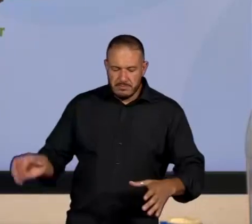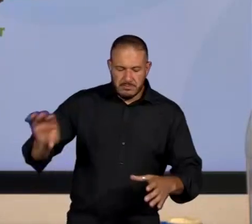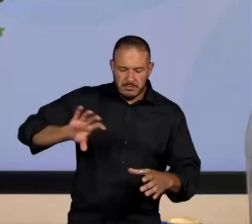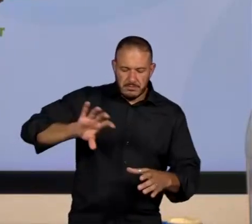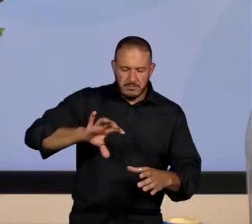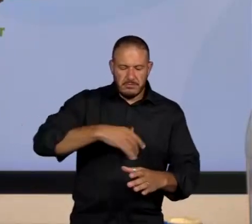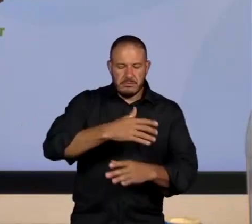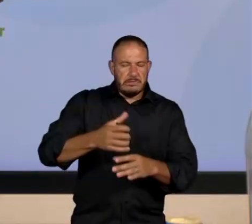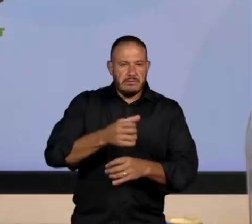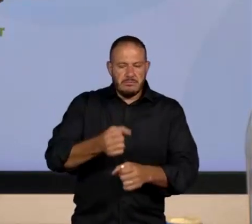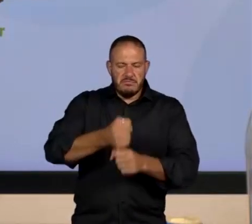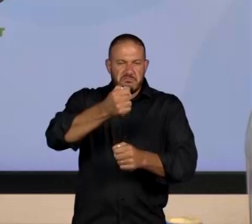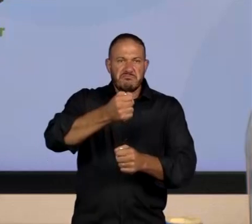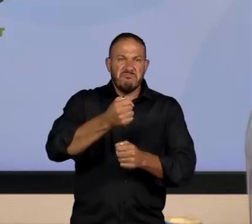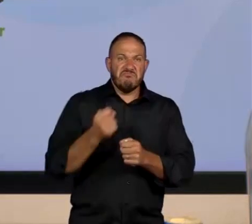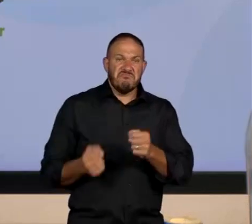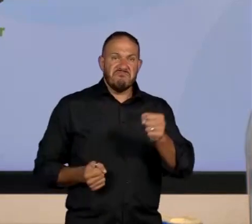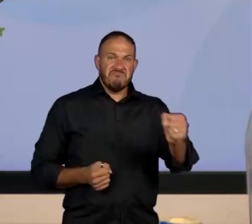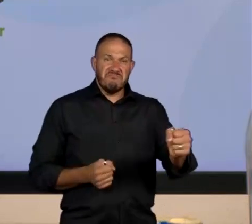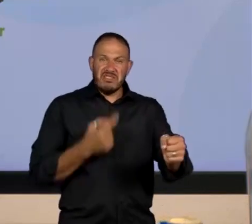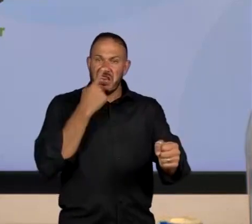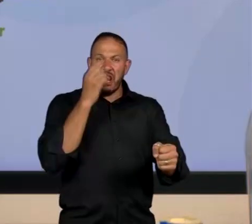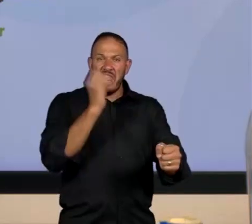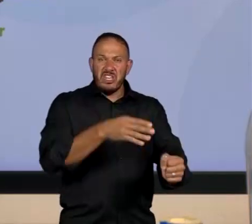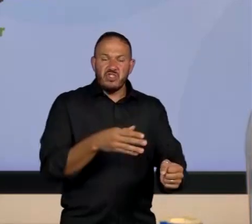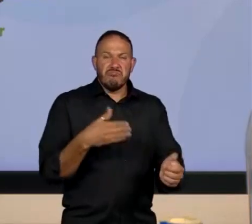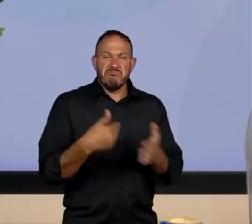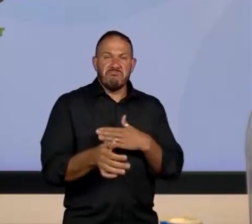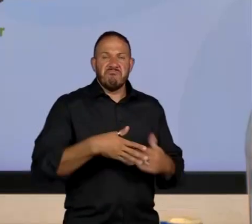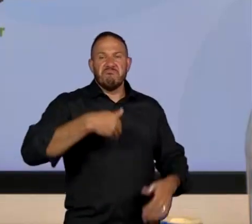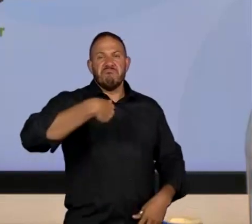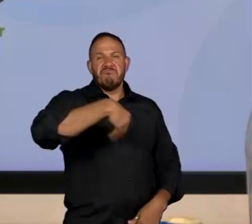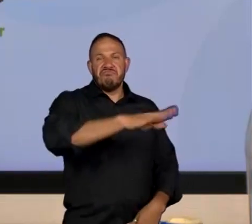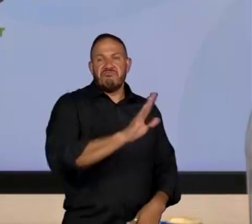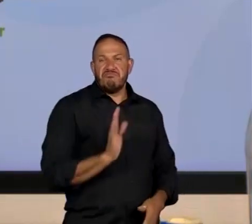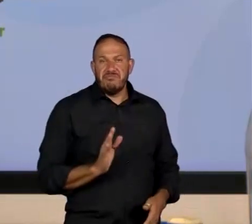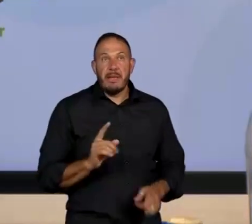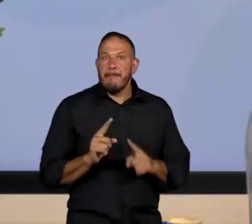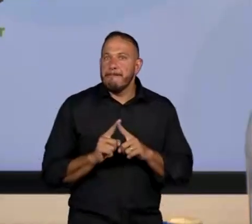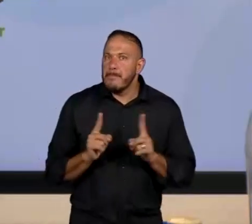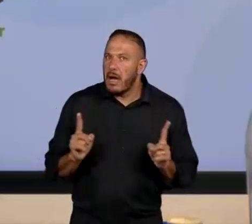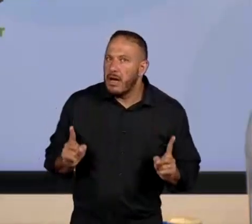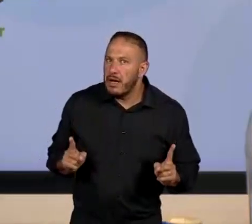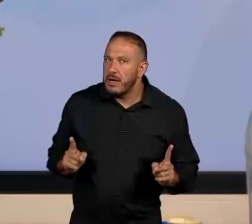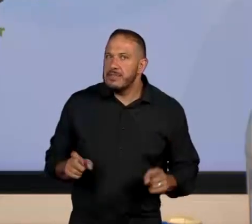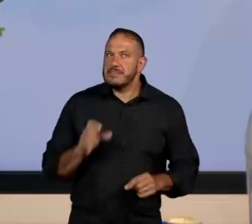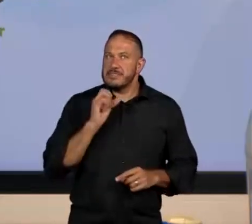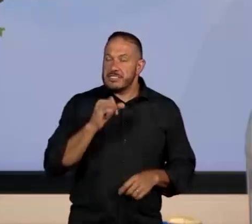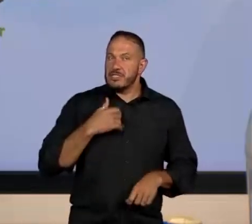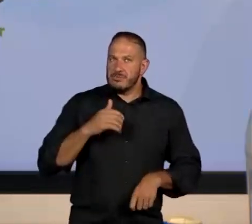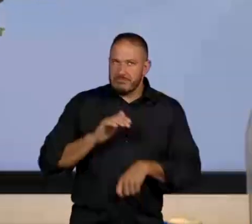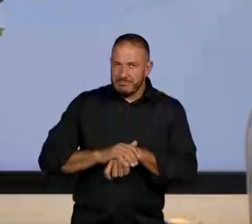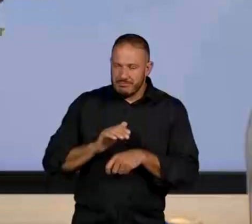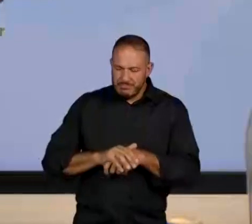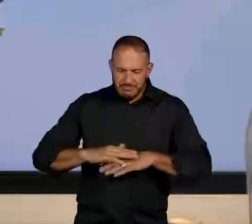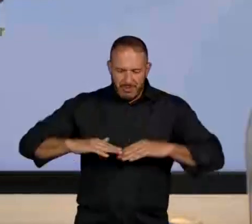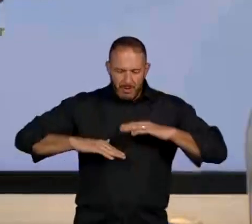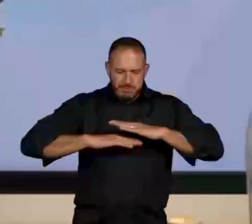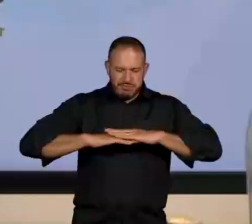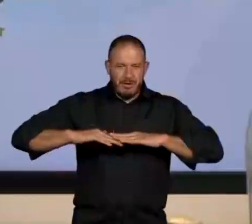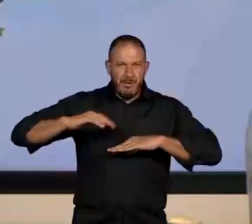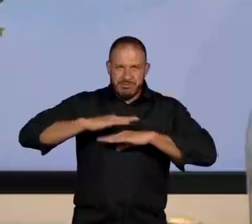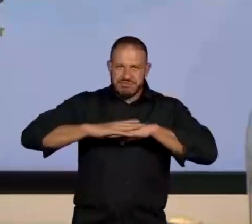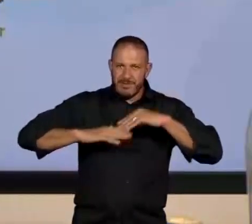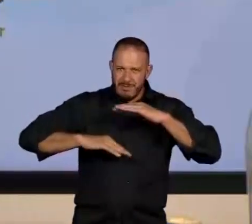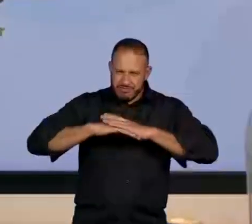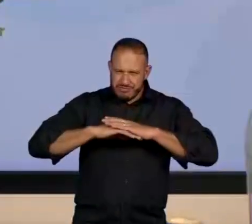disse, não vai ter utilidade, vai para um aterro sanitário. Mas se eu fizer uma composteira, que é essa